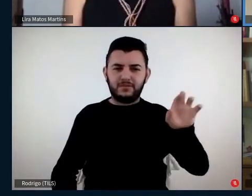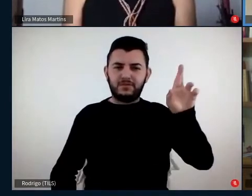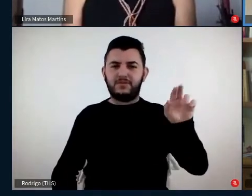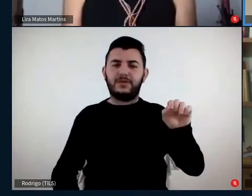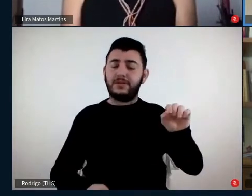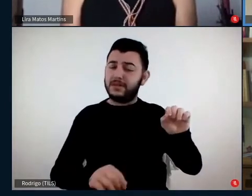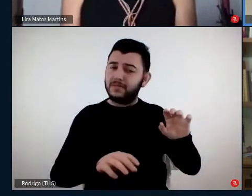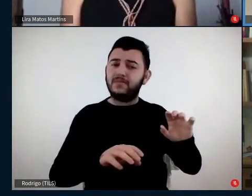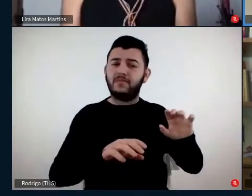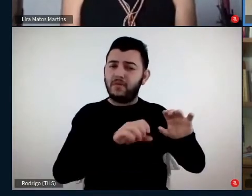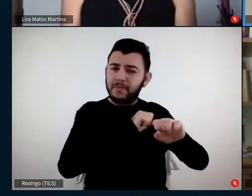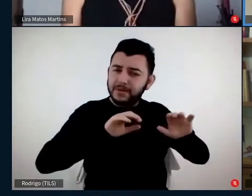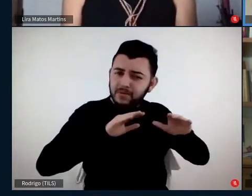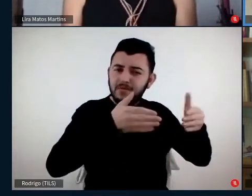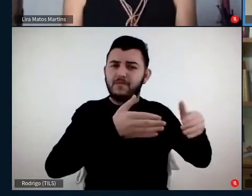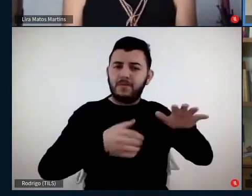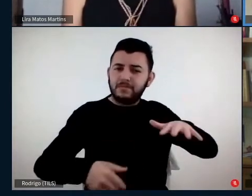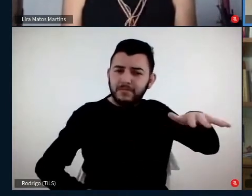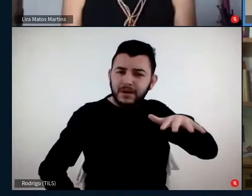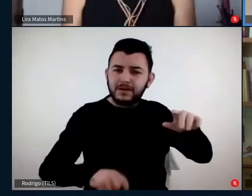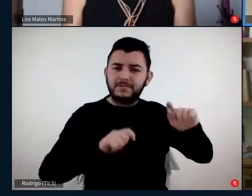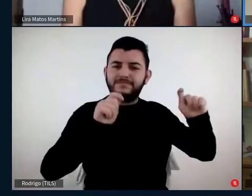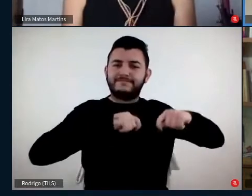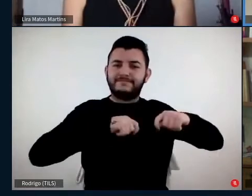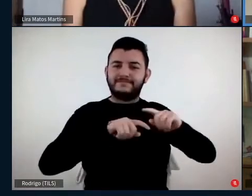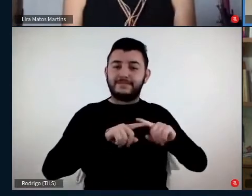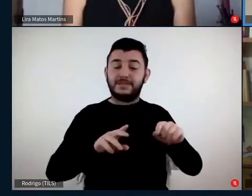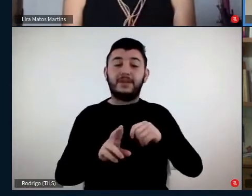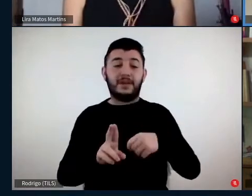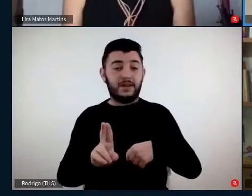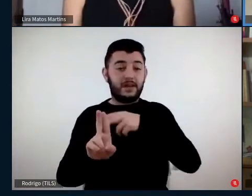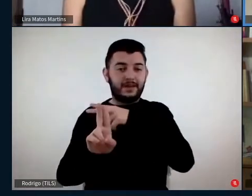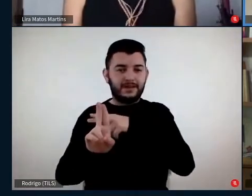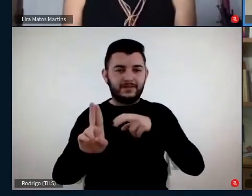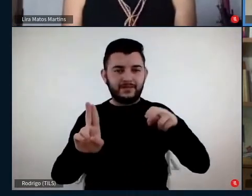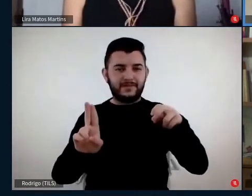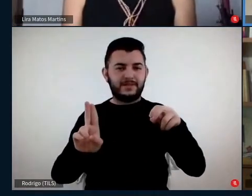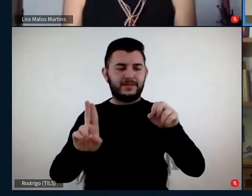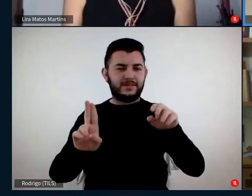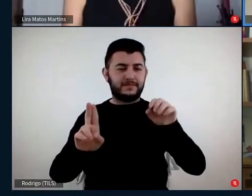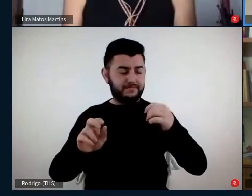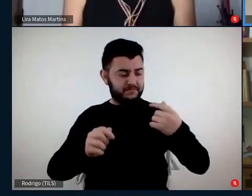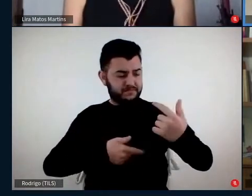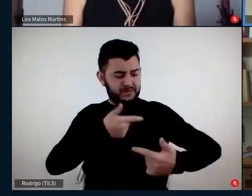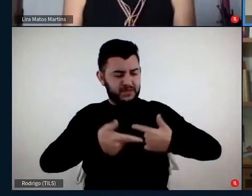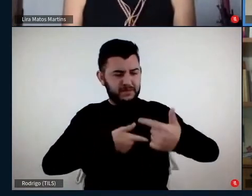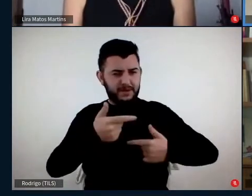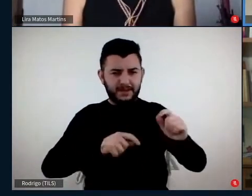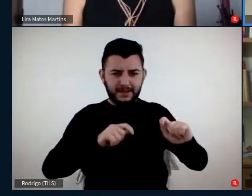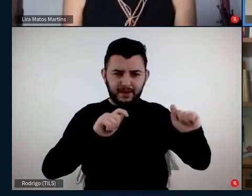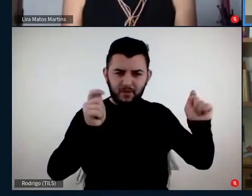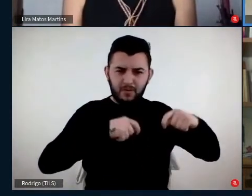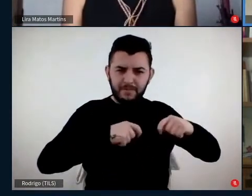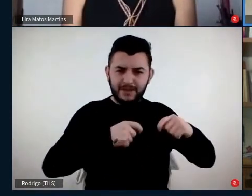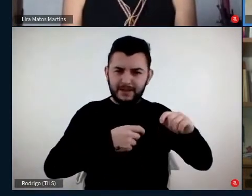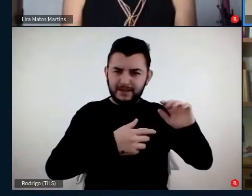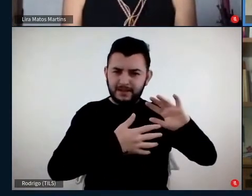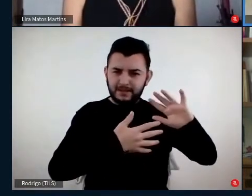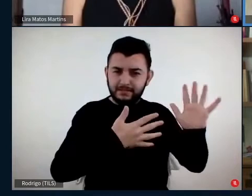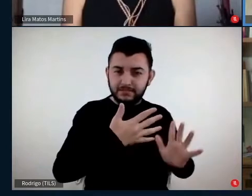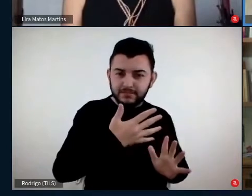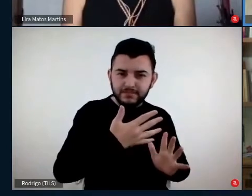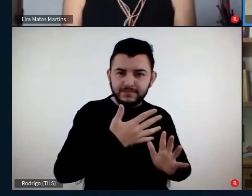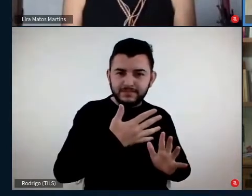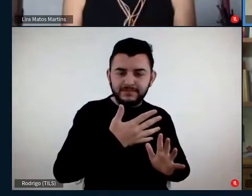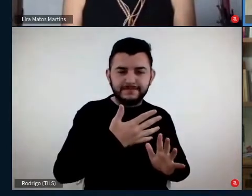né? E a Universidade de Brasília inicia não um trabalho só na base da competência da língua de sinais, mas na